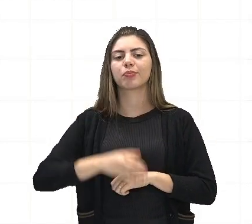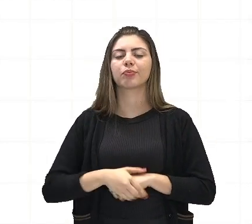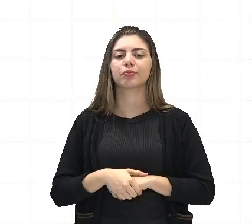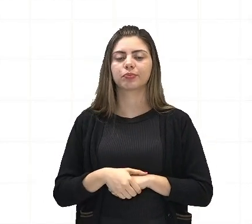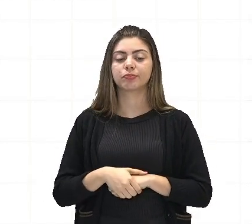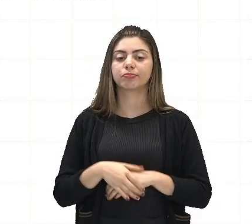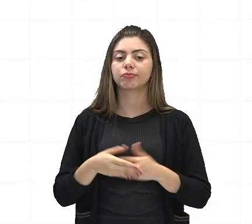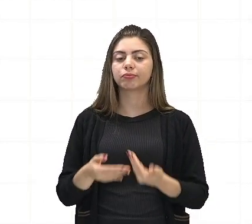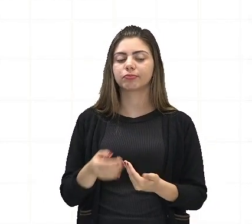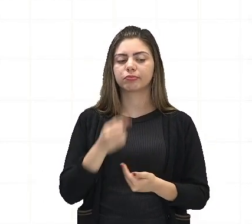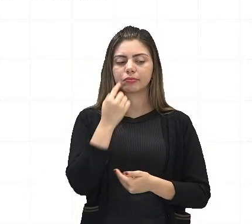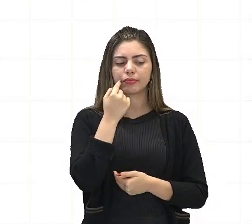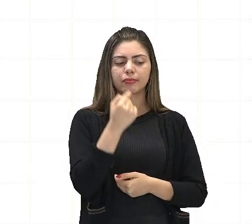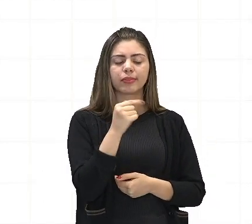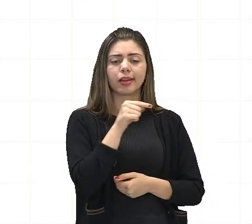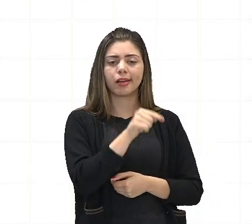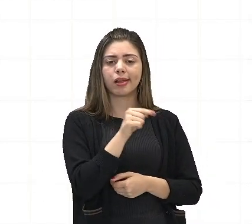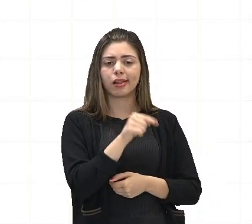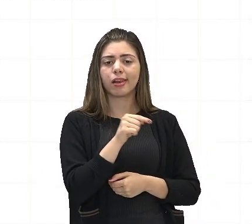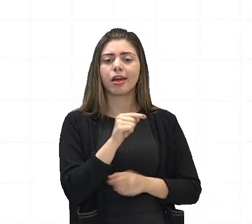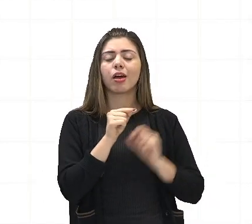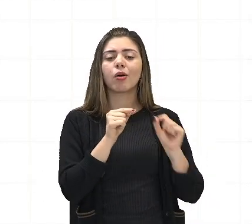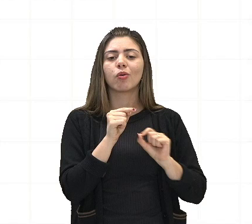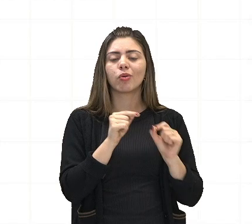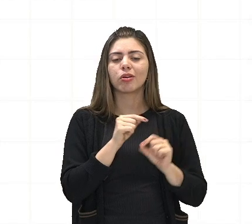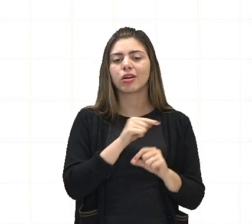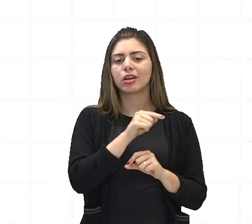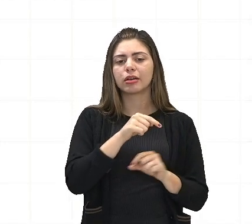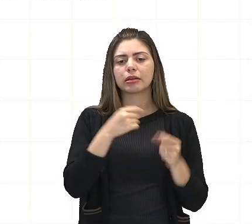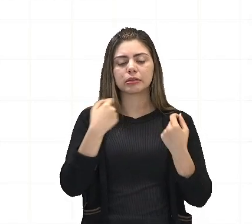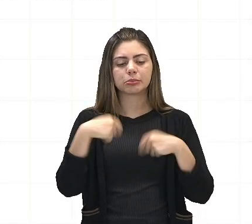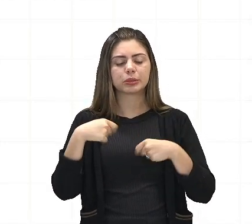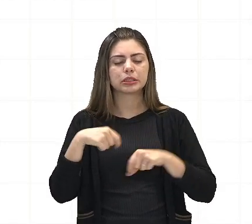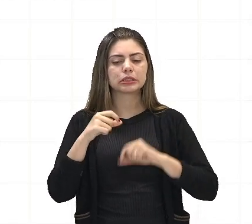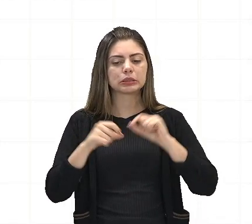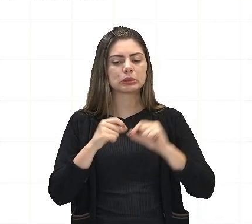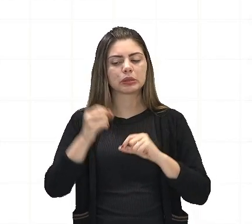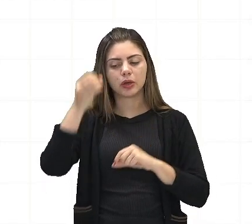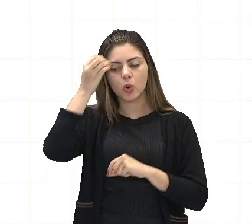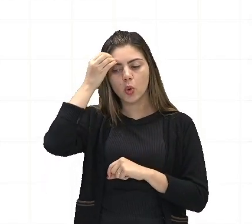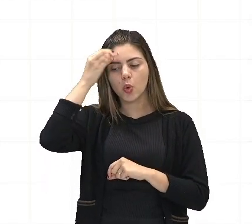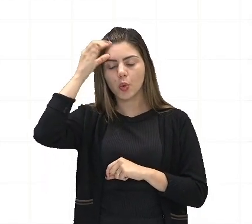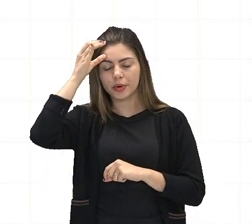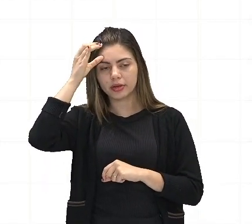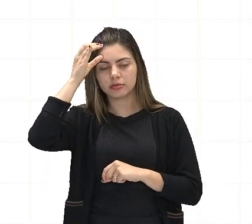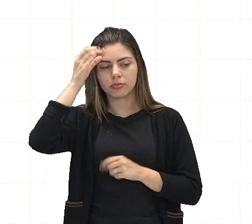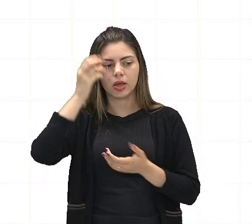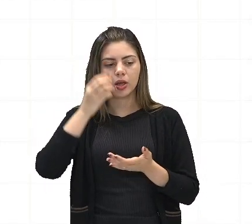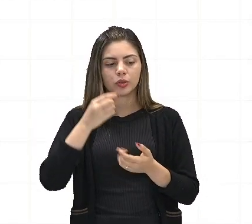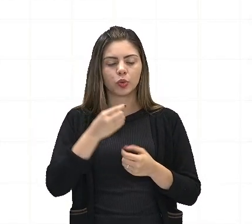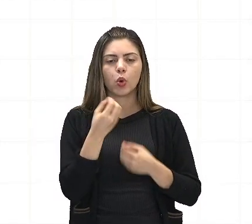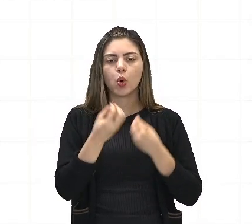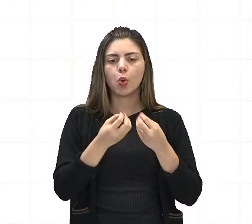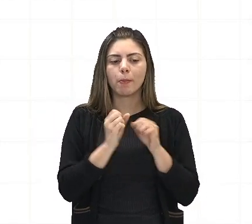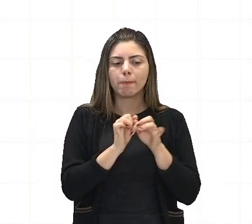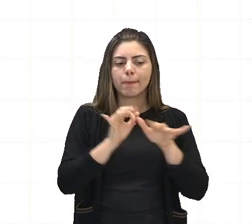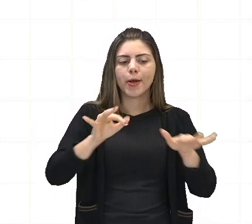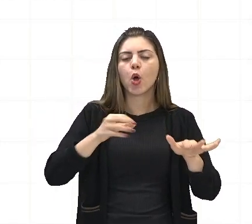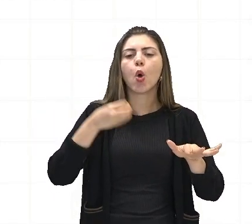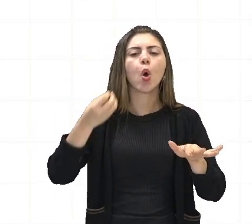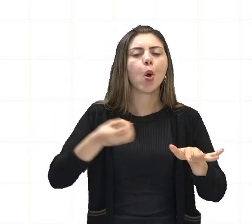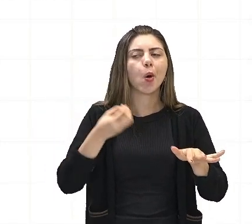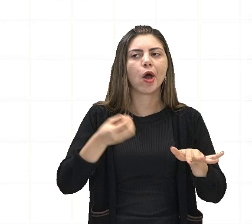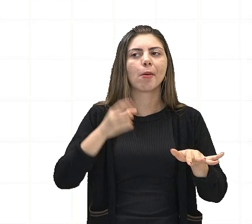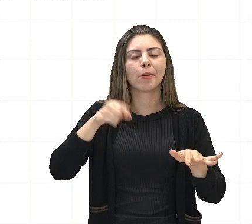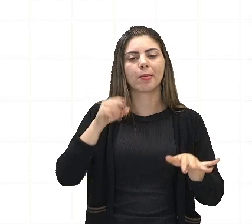que essas pessoas, elas precisam, né, manter esse conhecimento vivo. E esse conhecimento ele vai ser transmitido